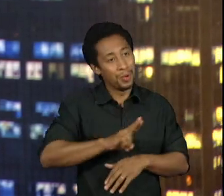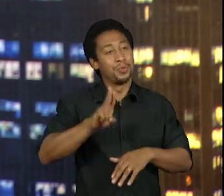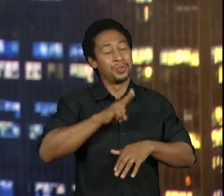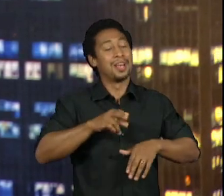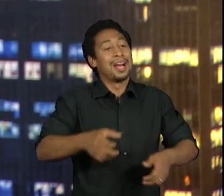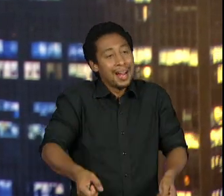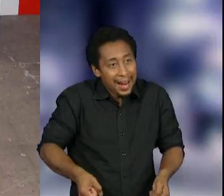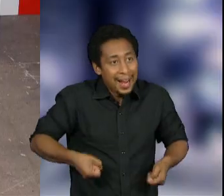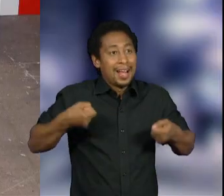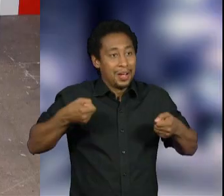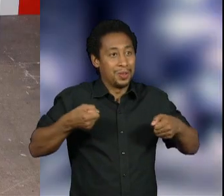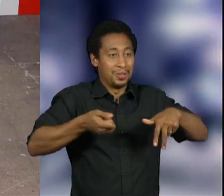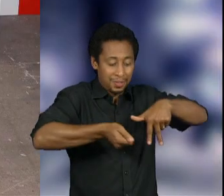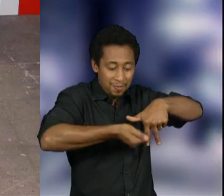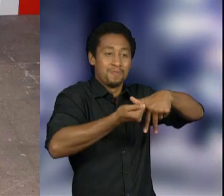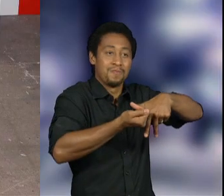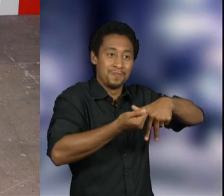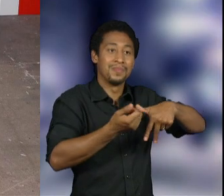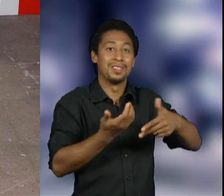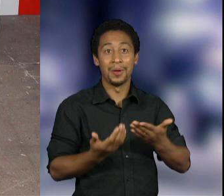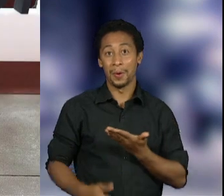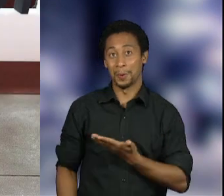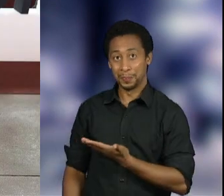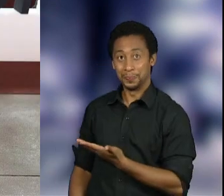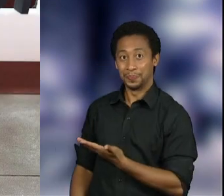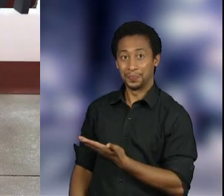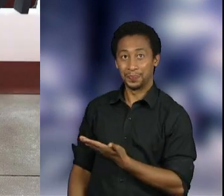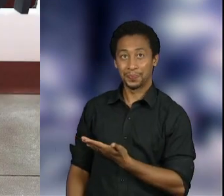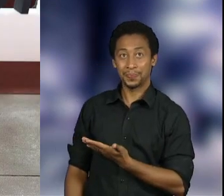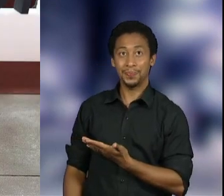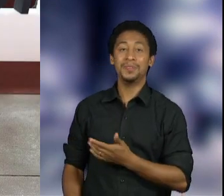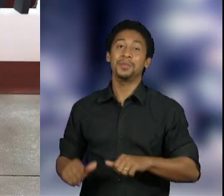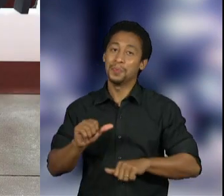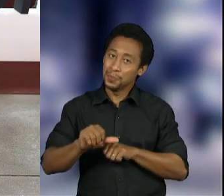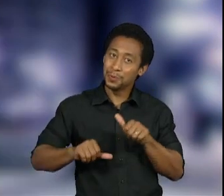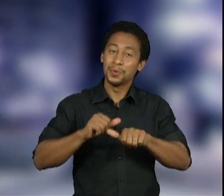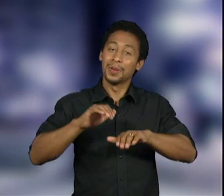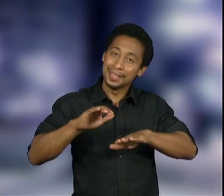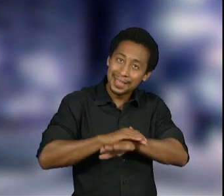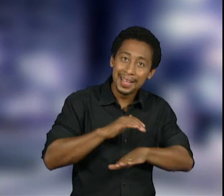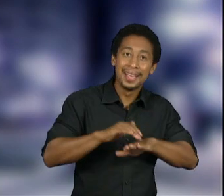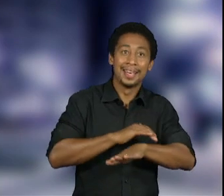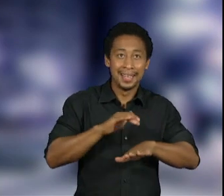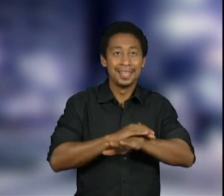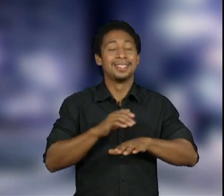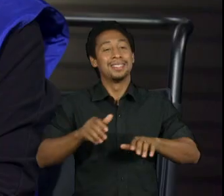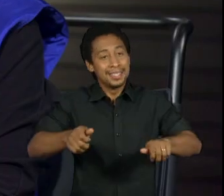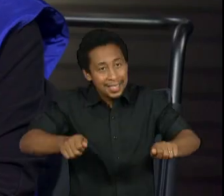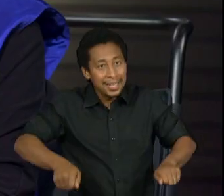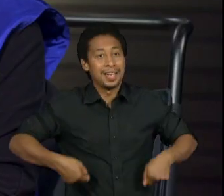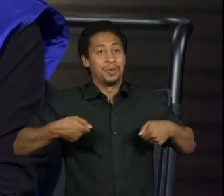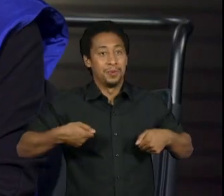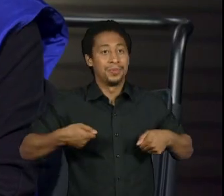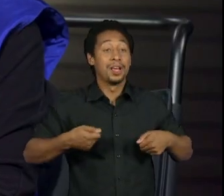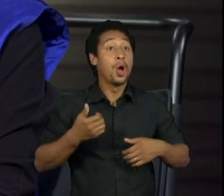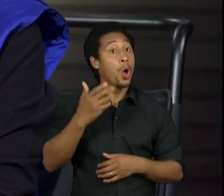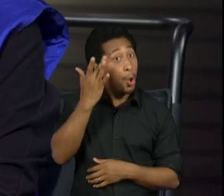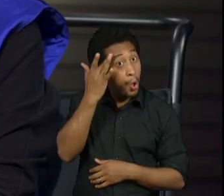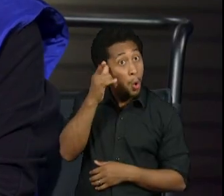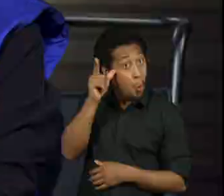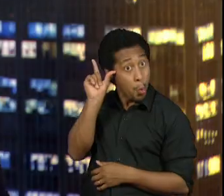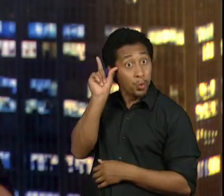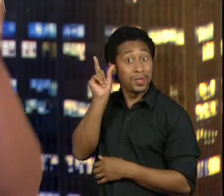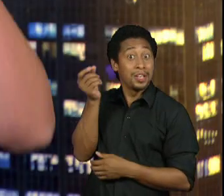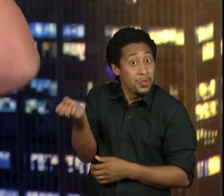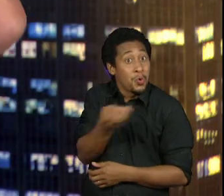aérea ucraniana deu um fim aos saltos finos e saias lápis. No lugar, tênis e calça. Foi ontem, né? E às vezes a gente